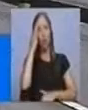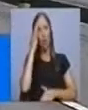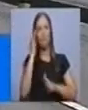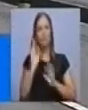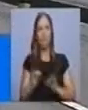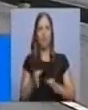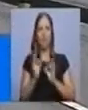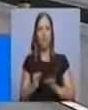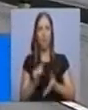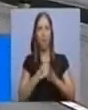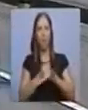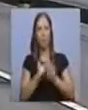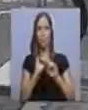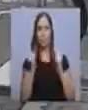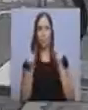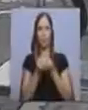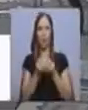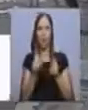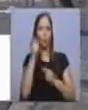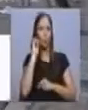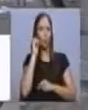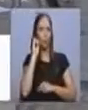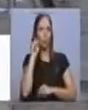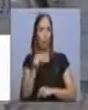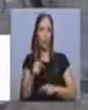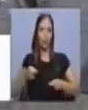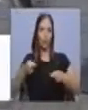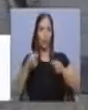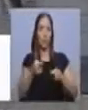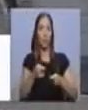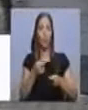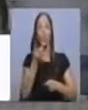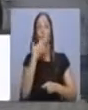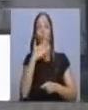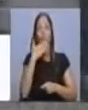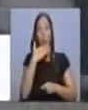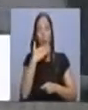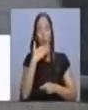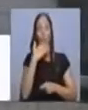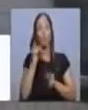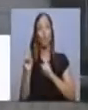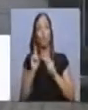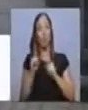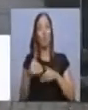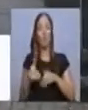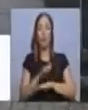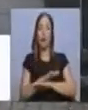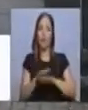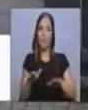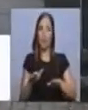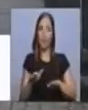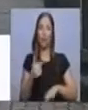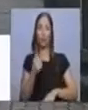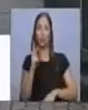importância social deste investimento. A solução provisória, em breve, vai deixar de o ser. E este